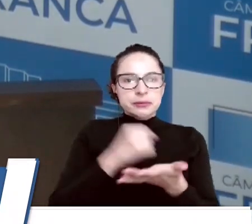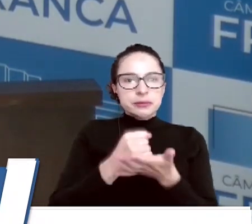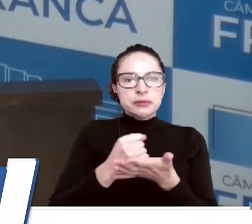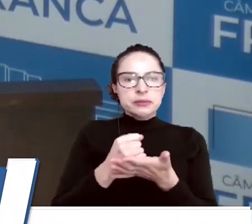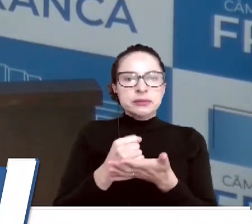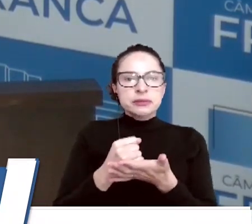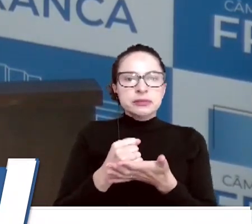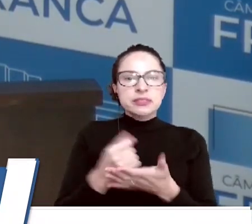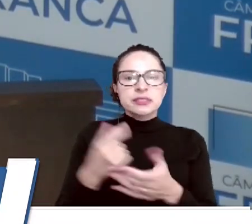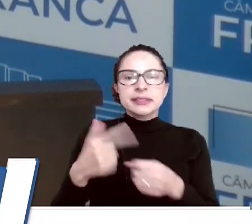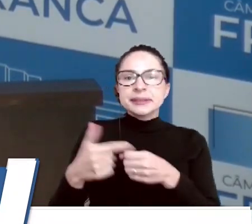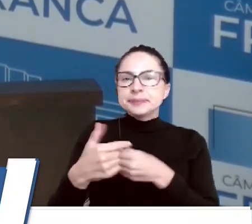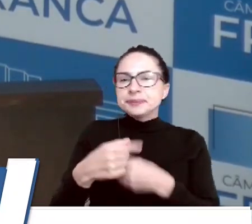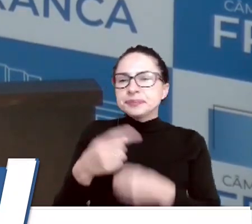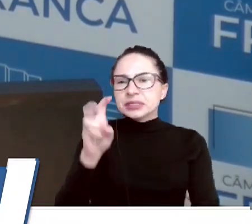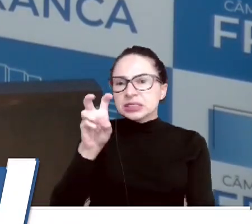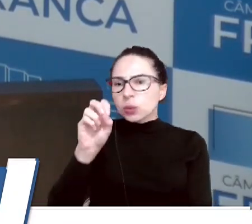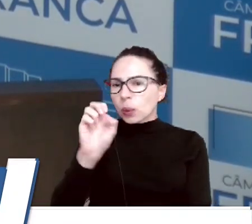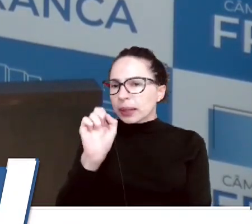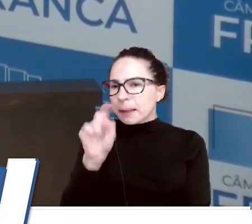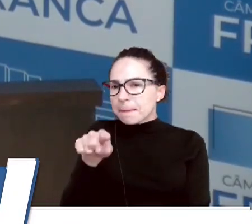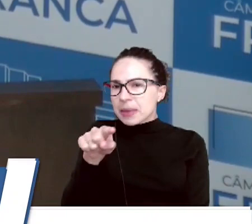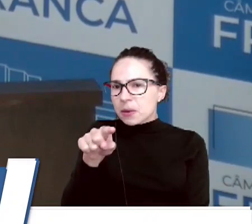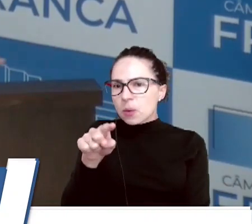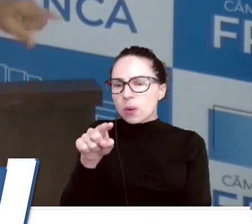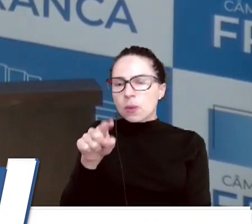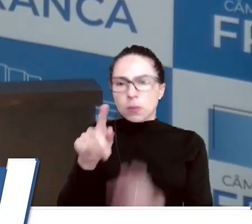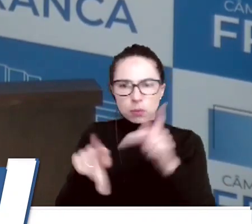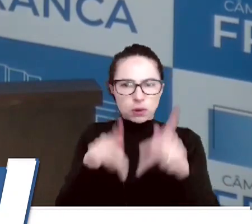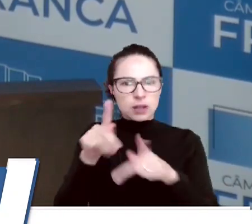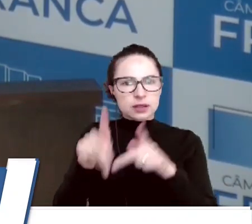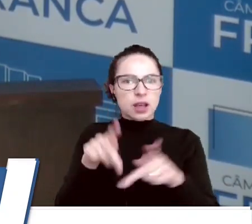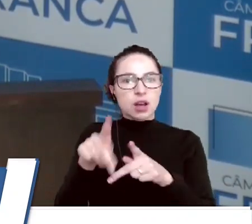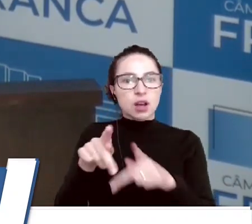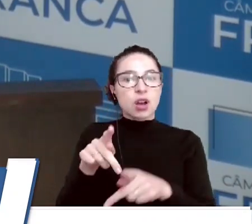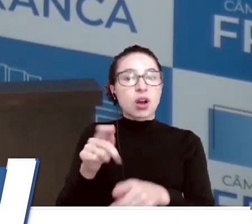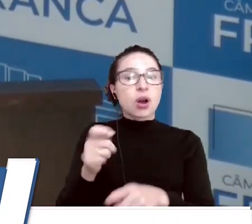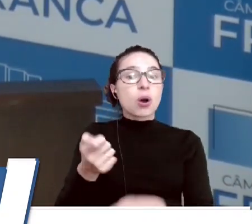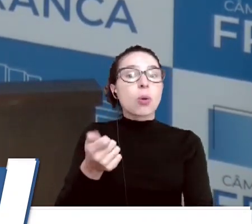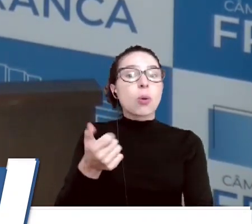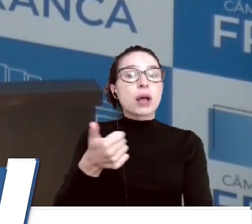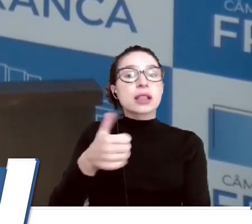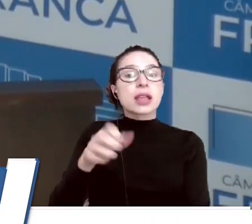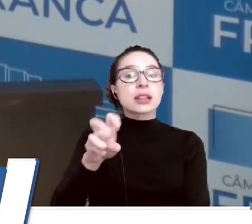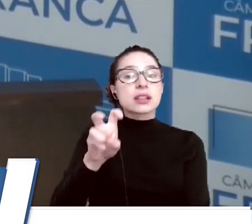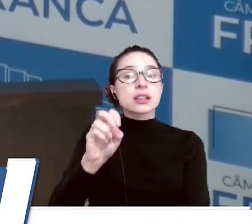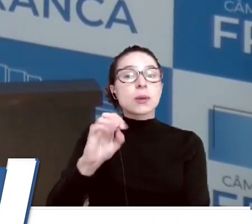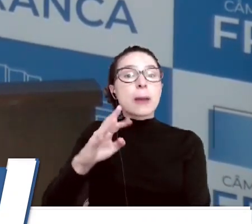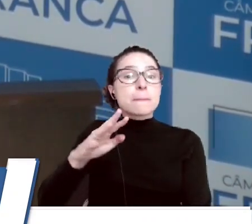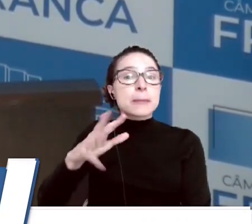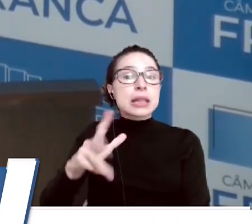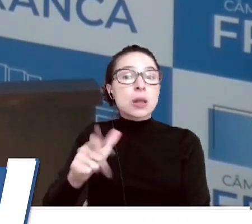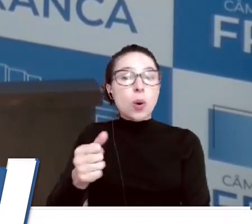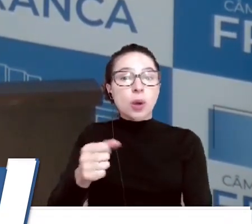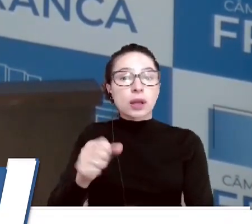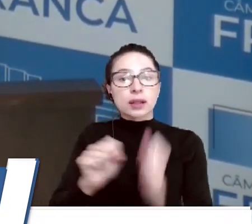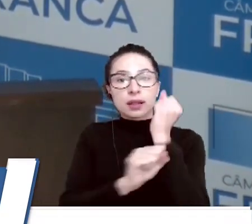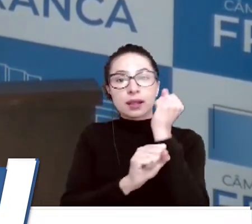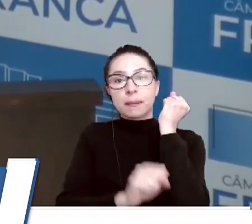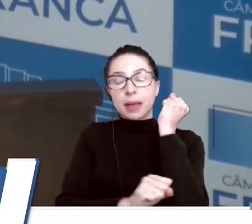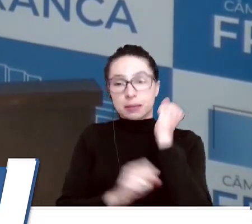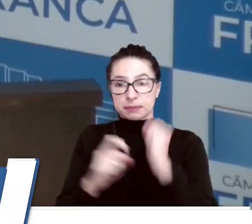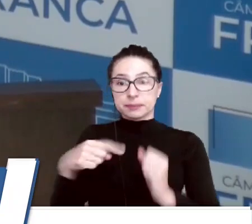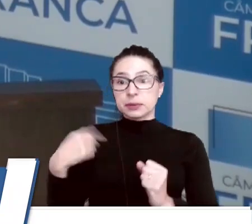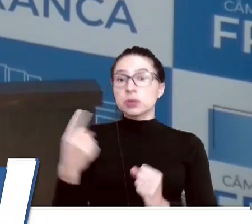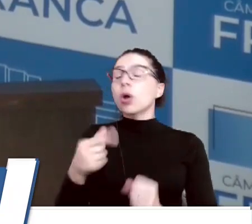Uma cidade de 50 mil habitantes levou quase 150 milhões da Sabesp. O nosso seria